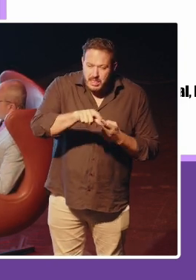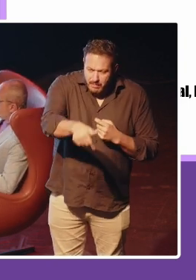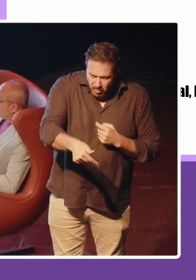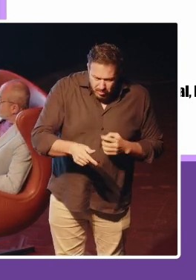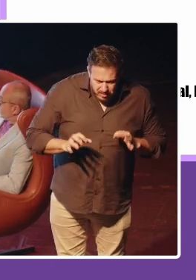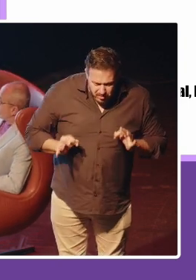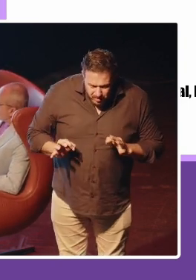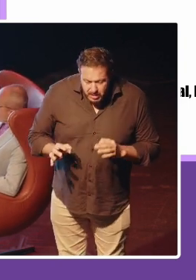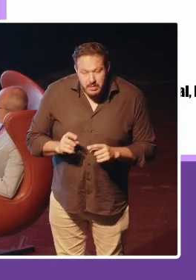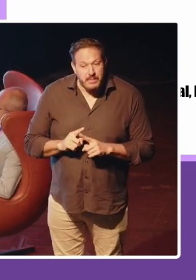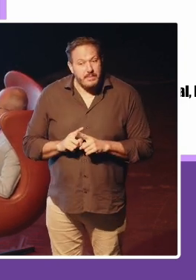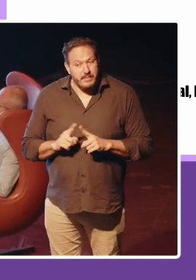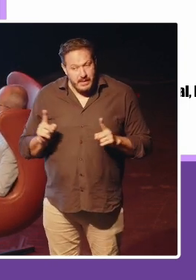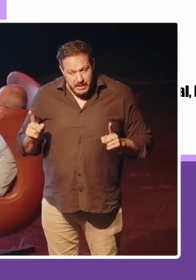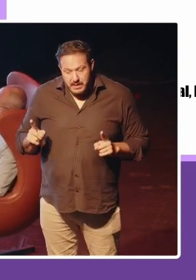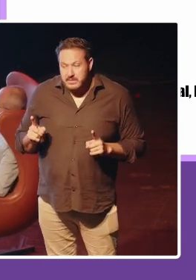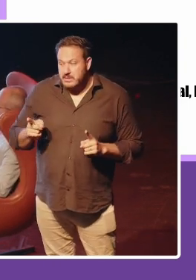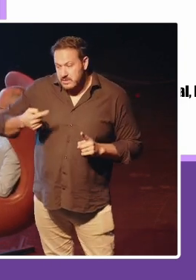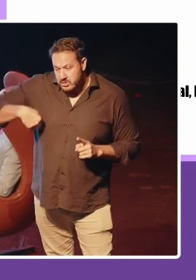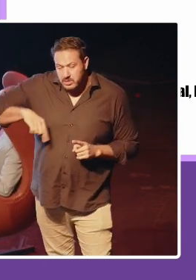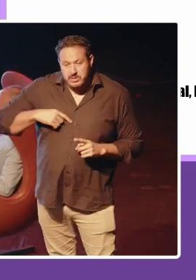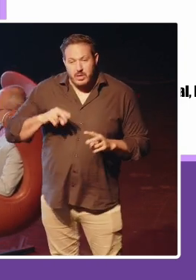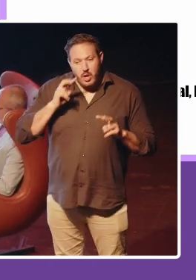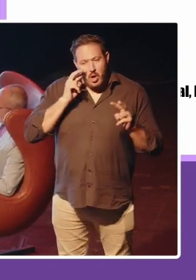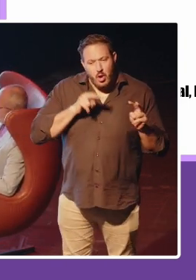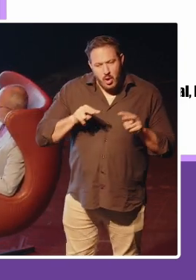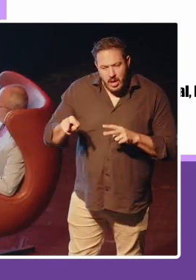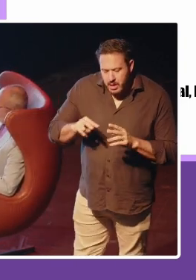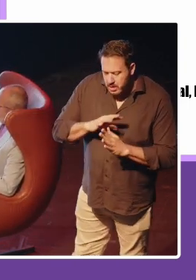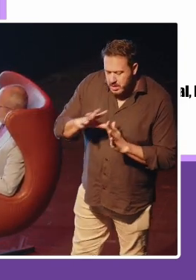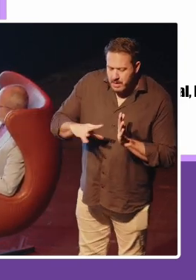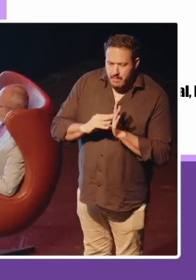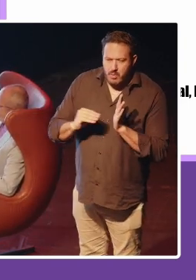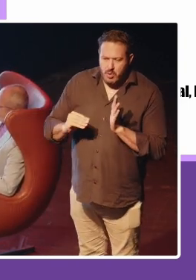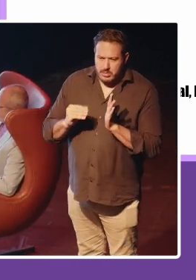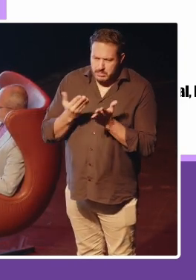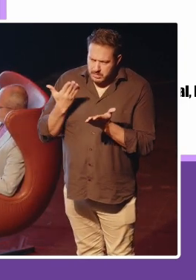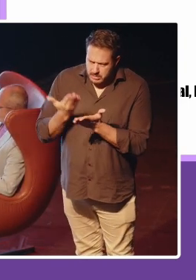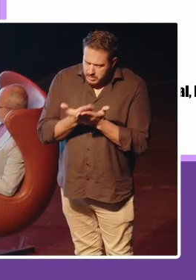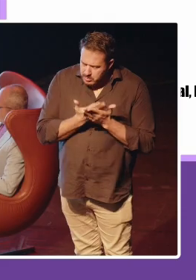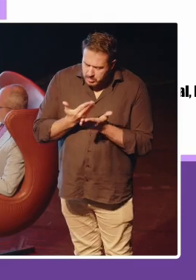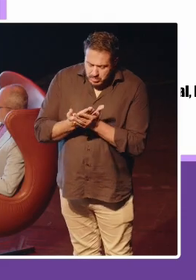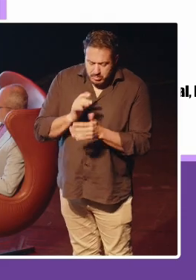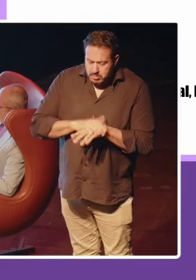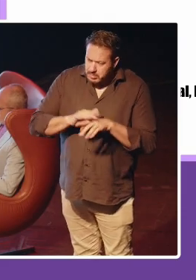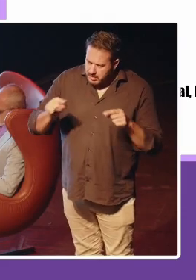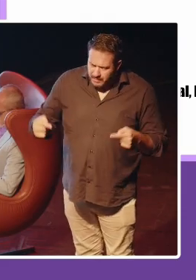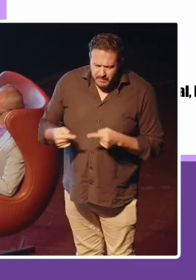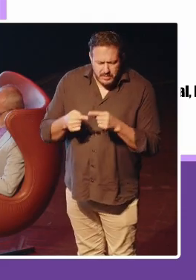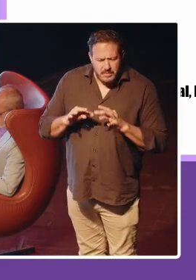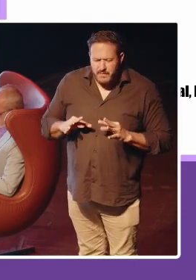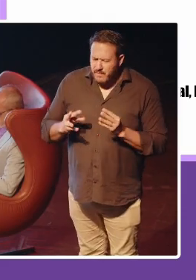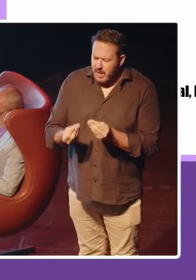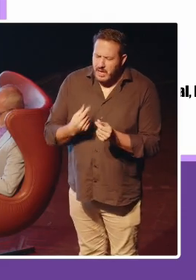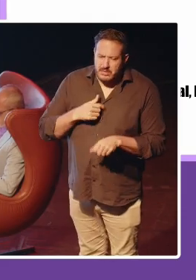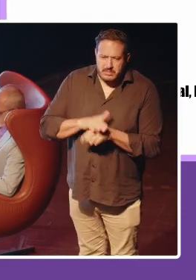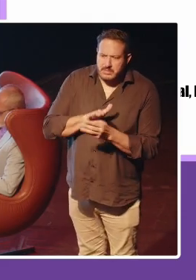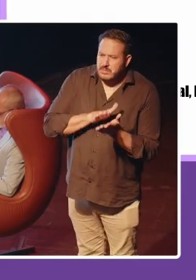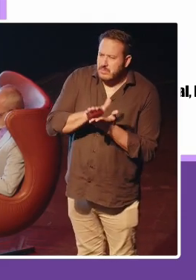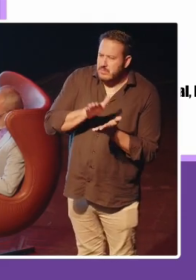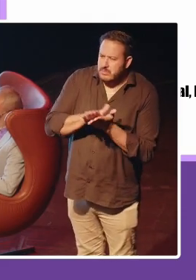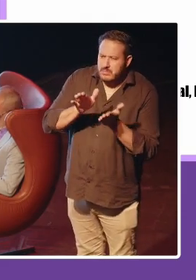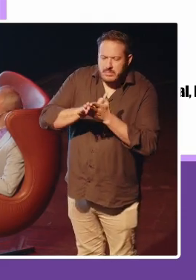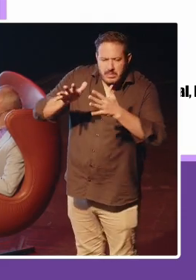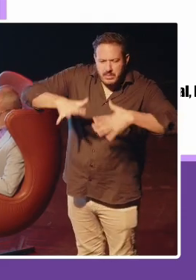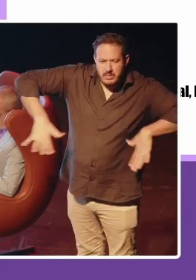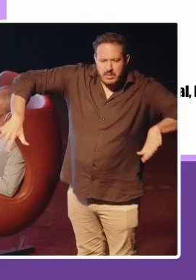mesmo? Porém, se a gente olhar a abordagem desse estudo, que tem tudo a ver com vários estudos publicados ao redor do mundo,